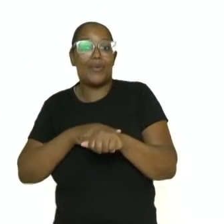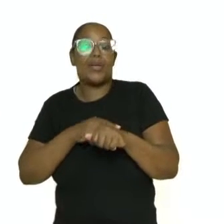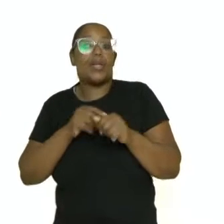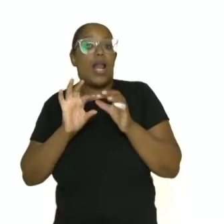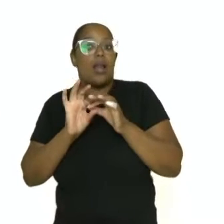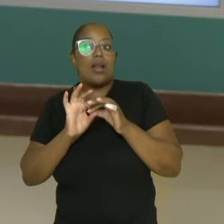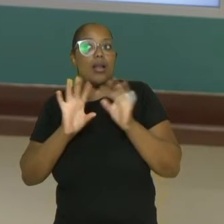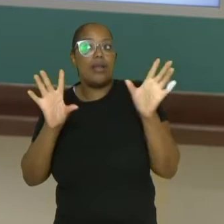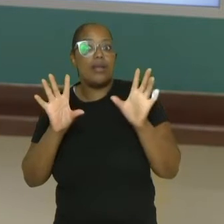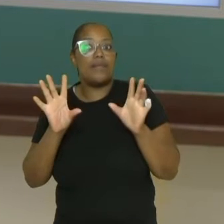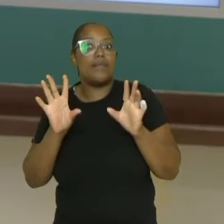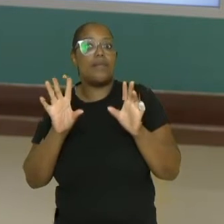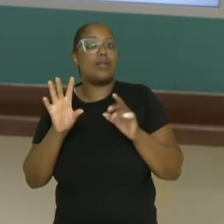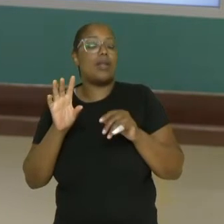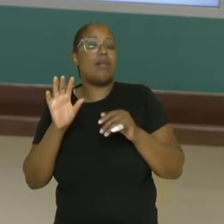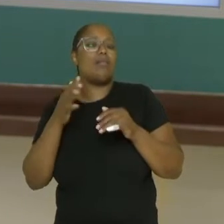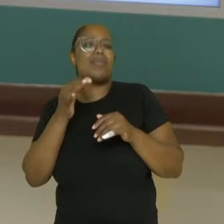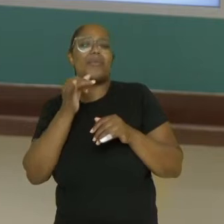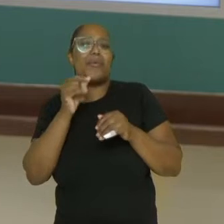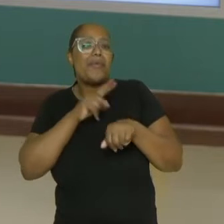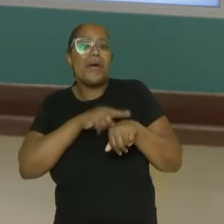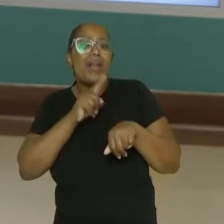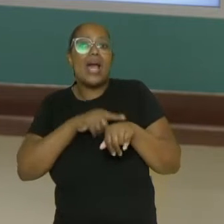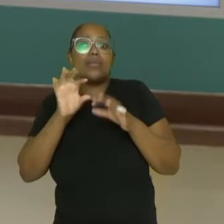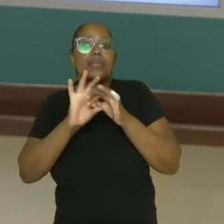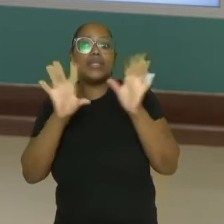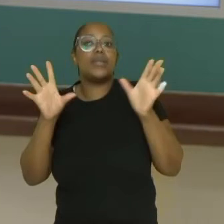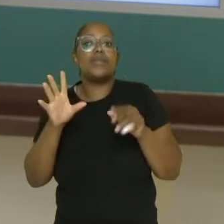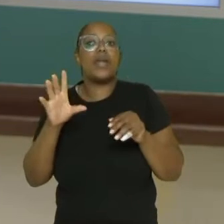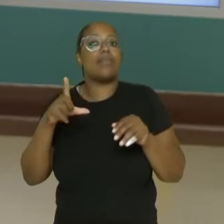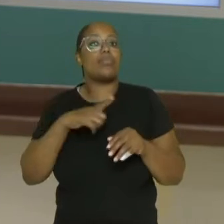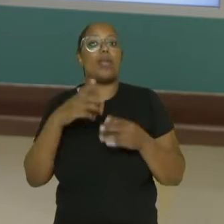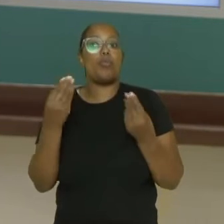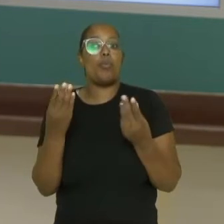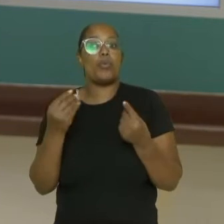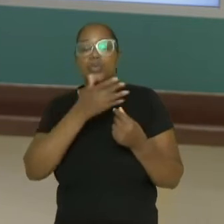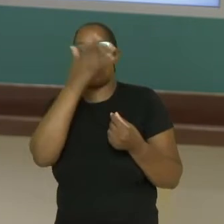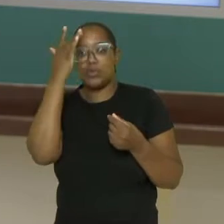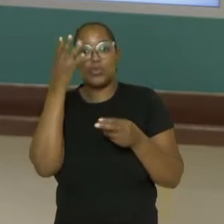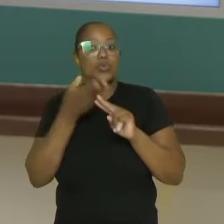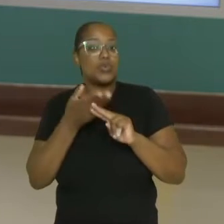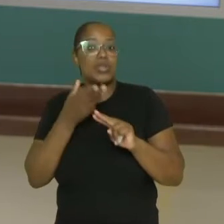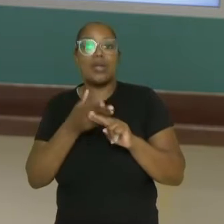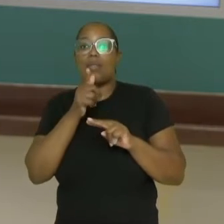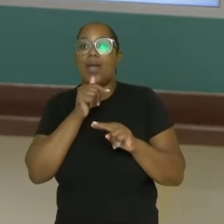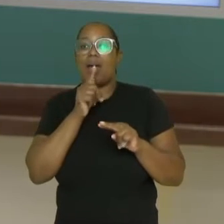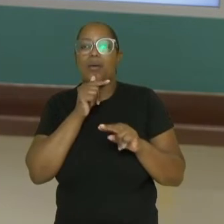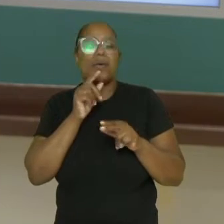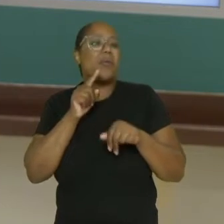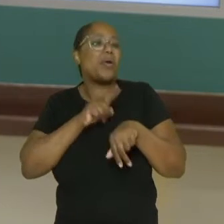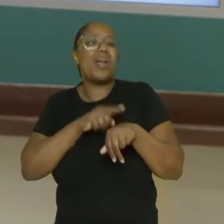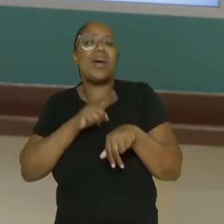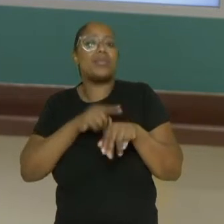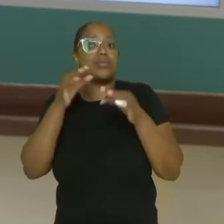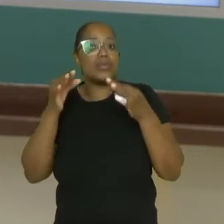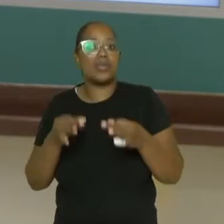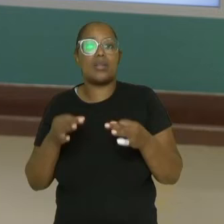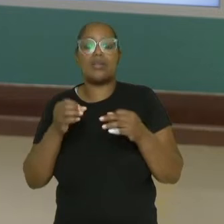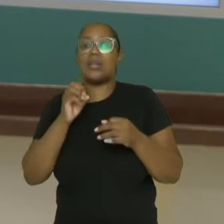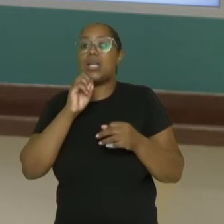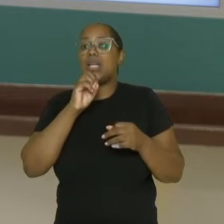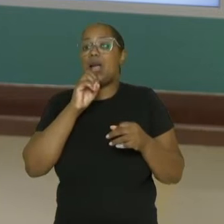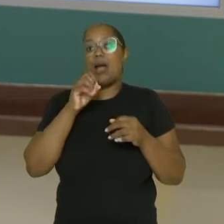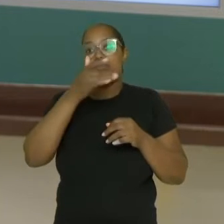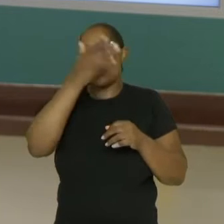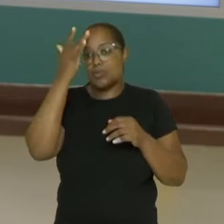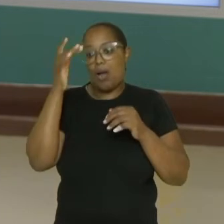seria esse horário de pico? Seria um momento que tem mais pessoas utilizando. Então, geralmente, quando as pessoas estão mais